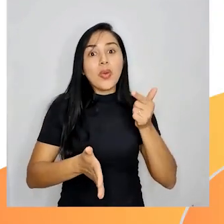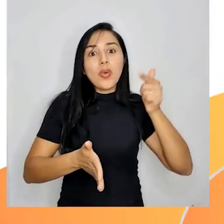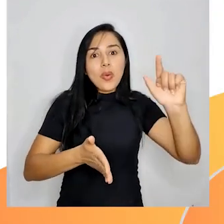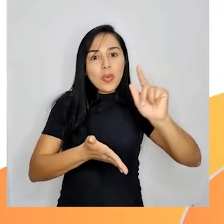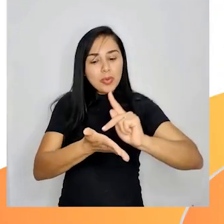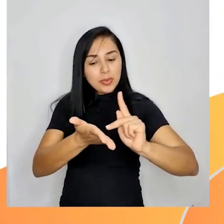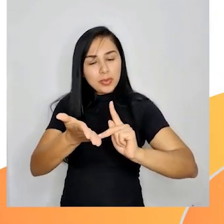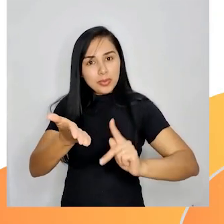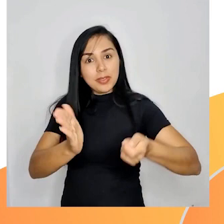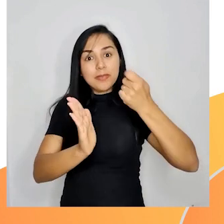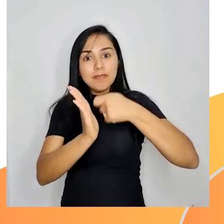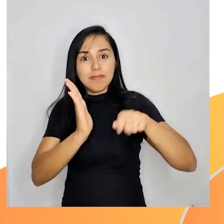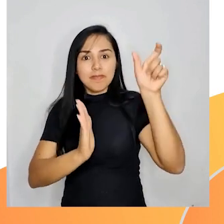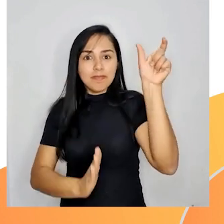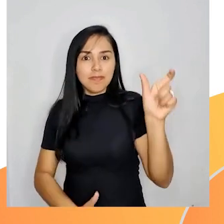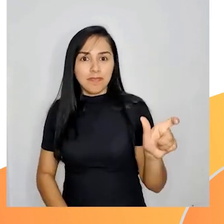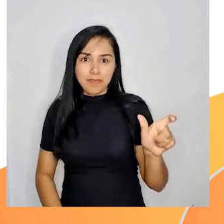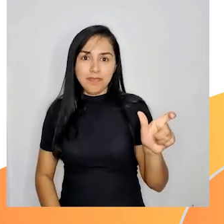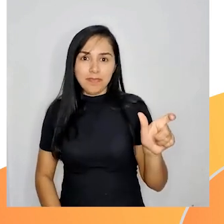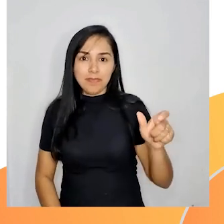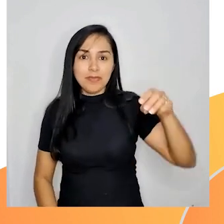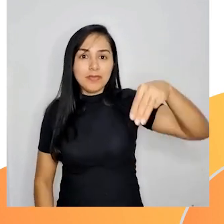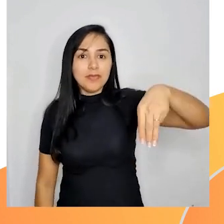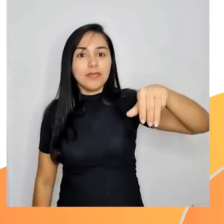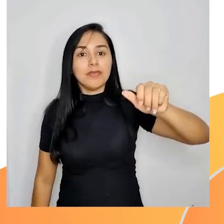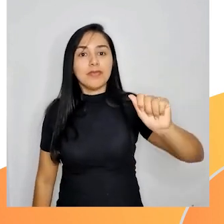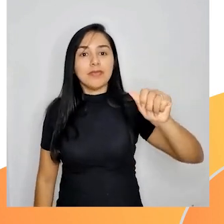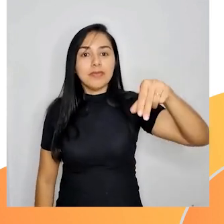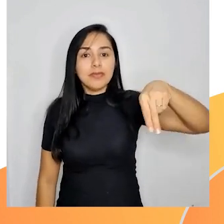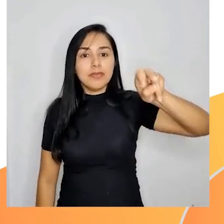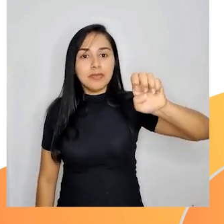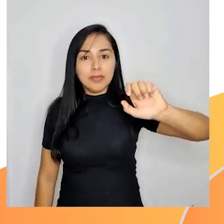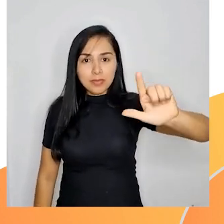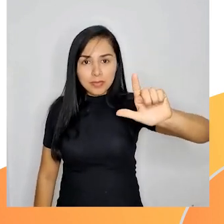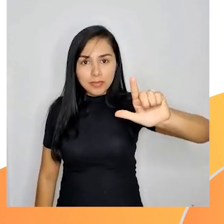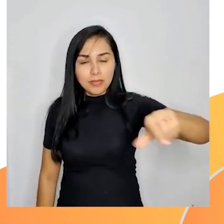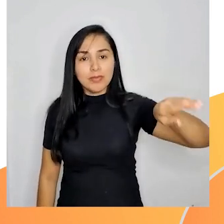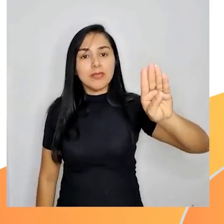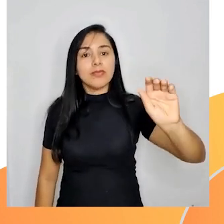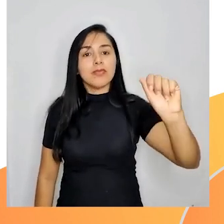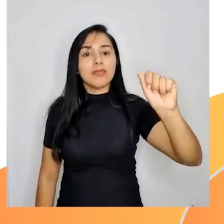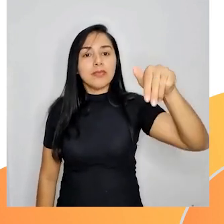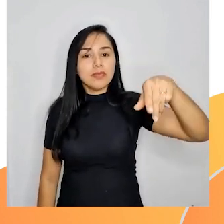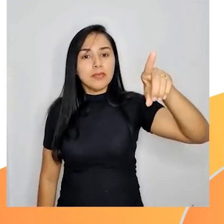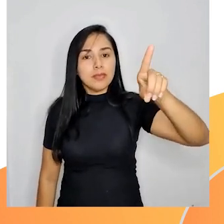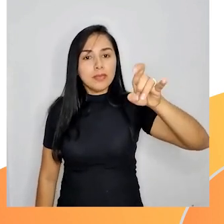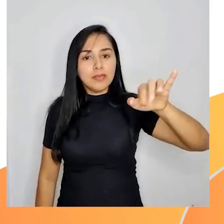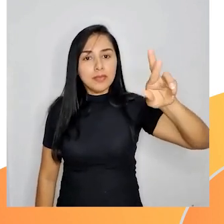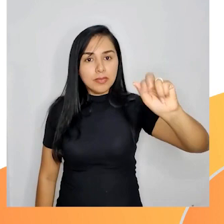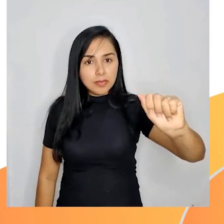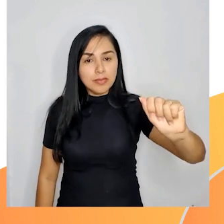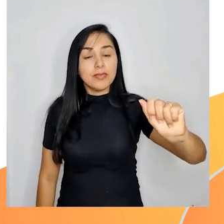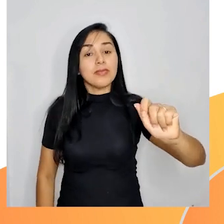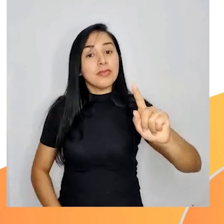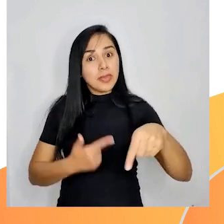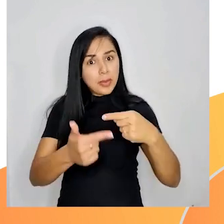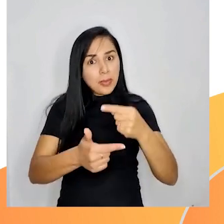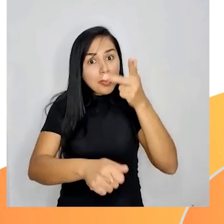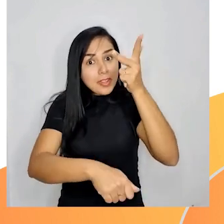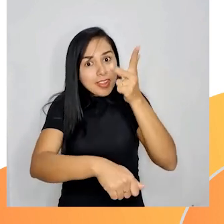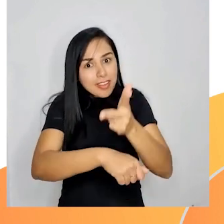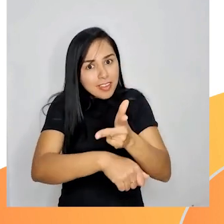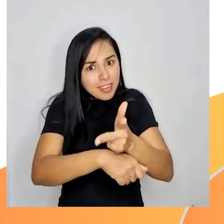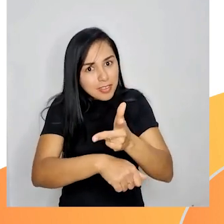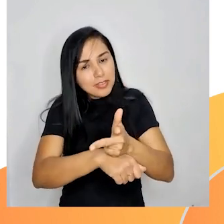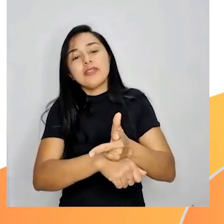autor Manuel Bandeira. Estude-o. Grave um vídeo lendo ou declamando e mande